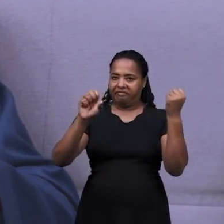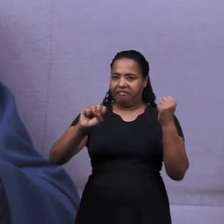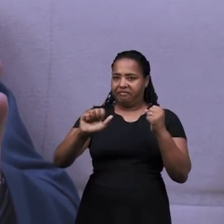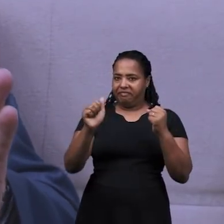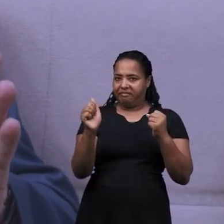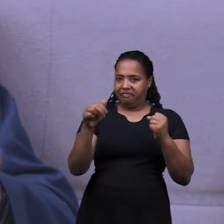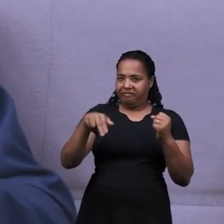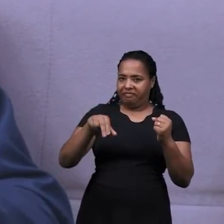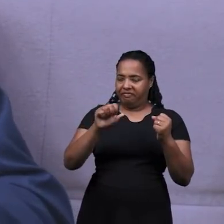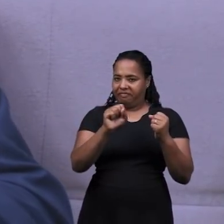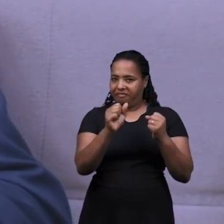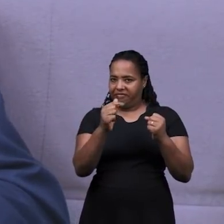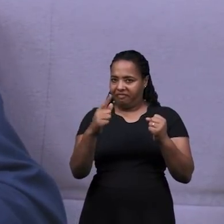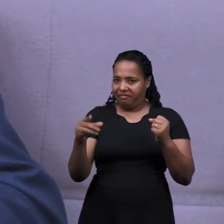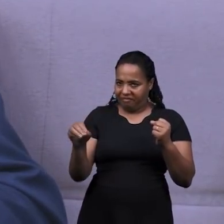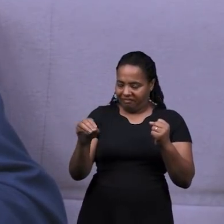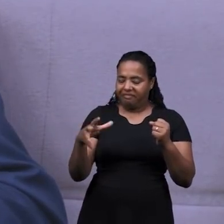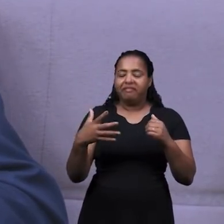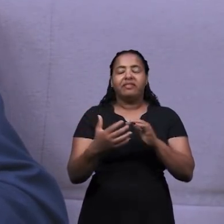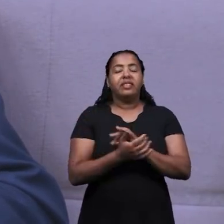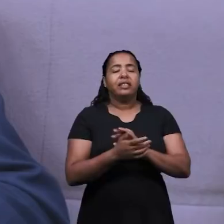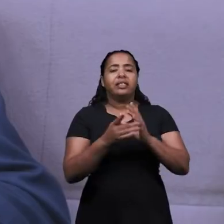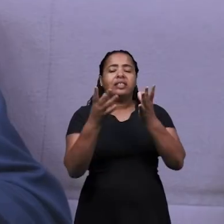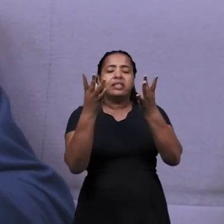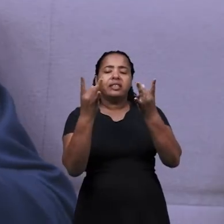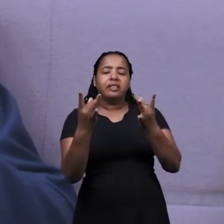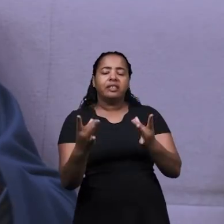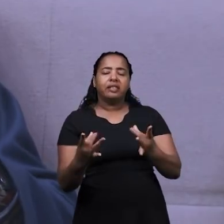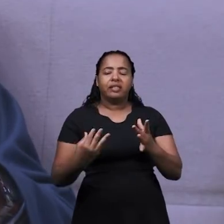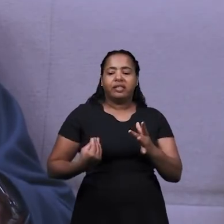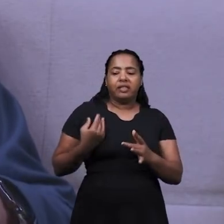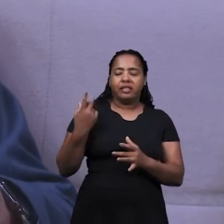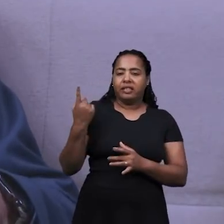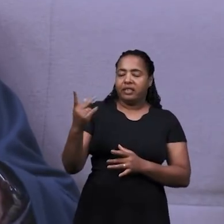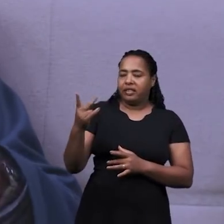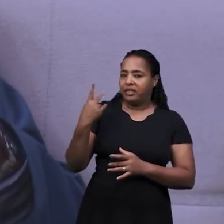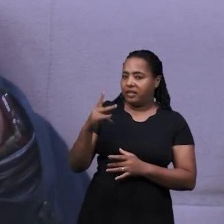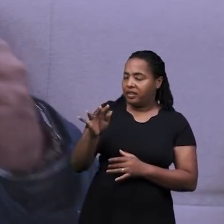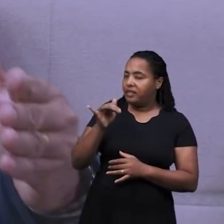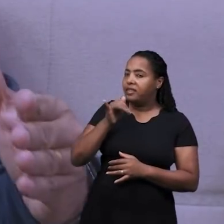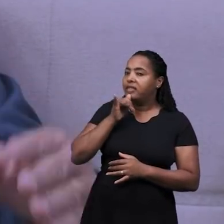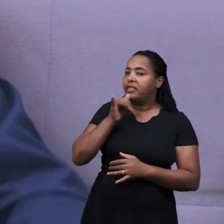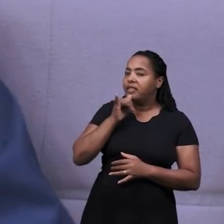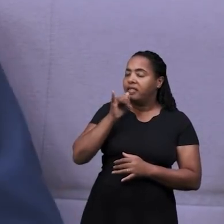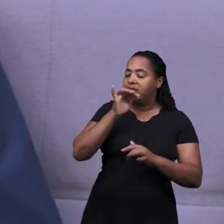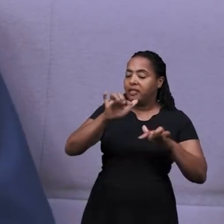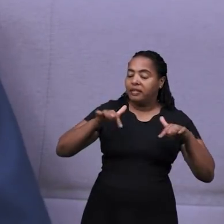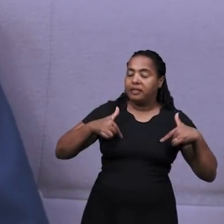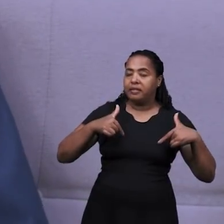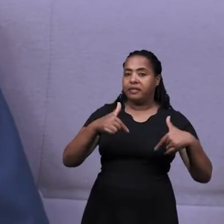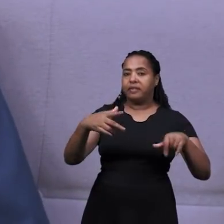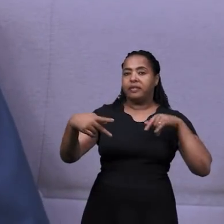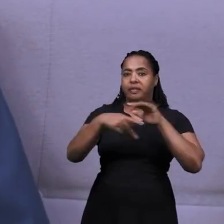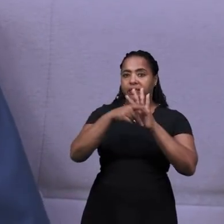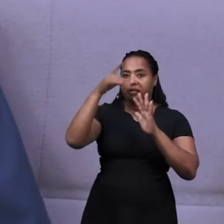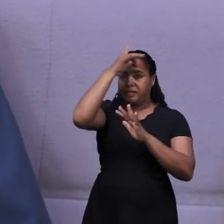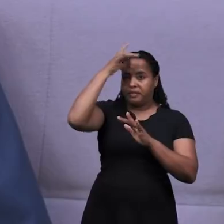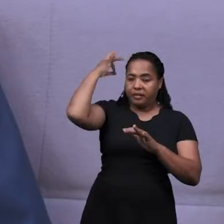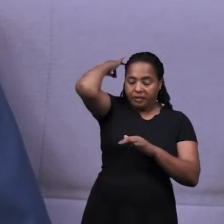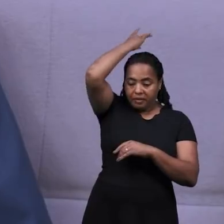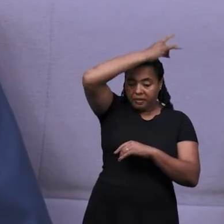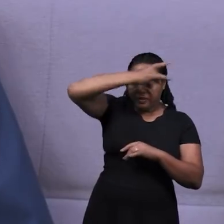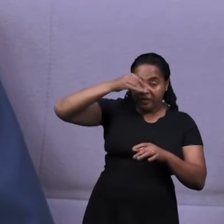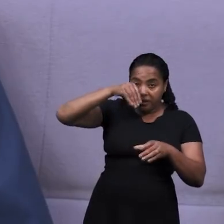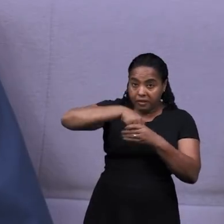podemos citar um fato na vida de Sansão como exemplo de uma ação do Espírito Santo no